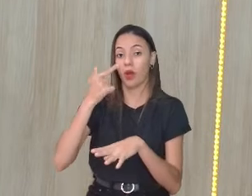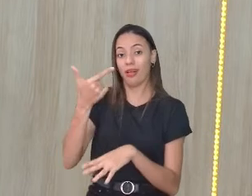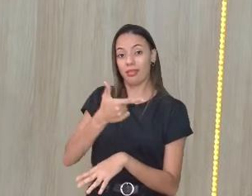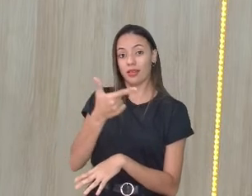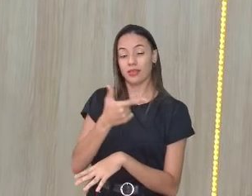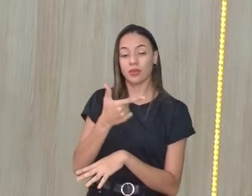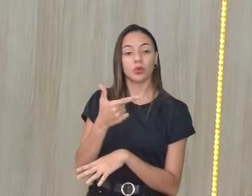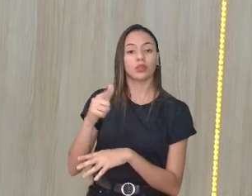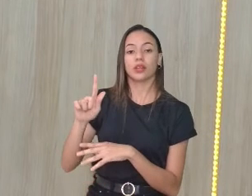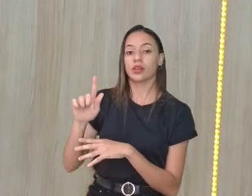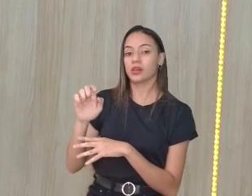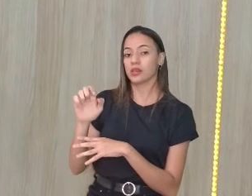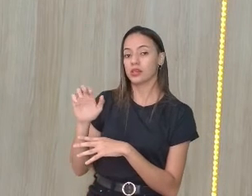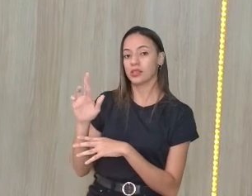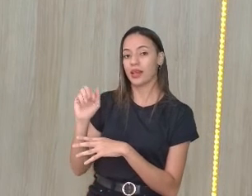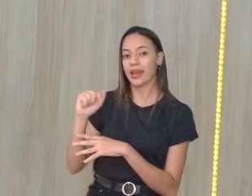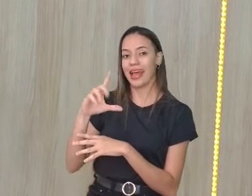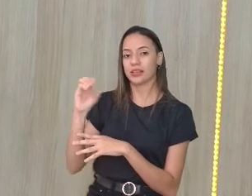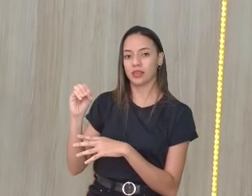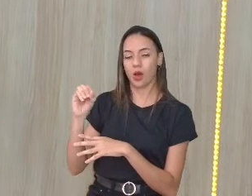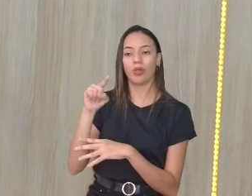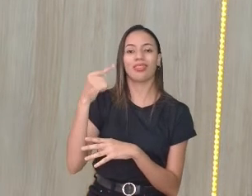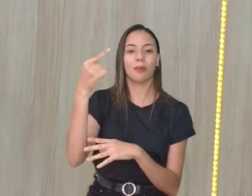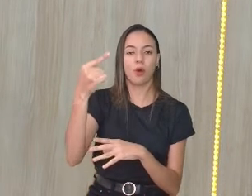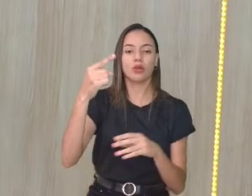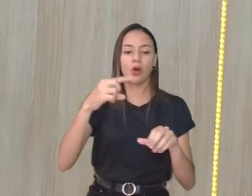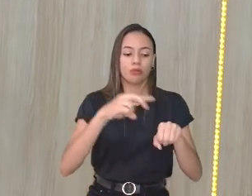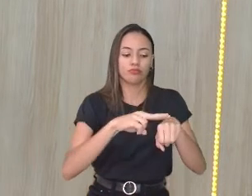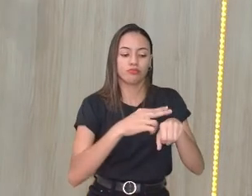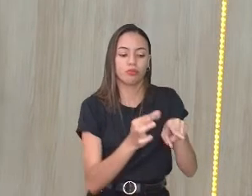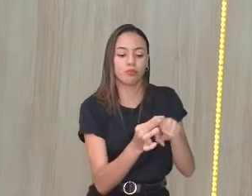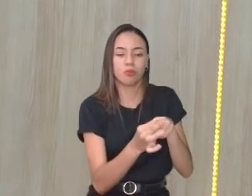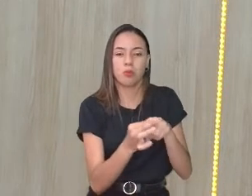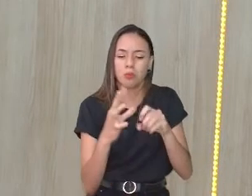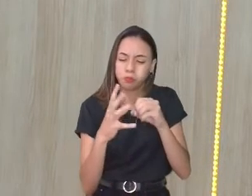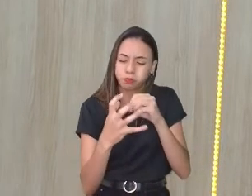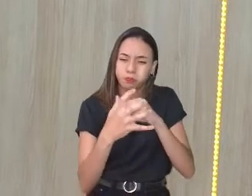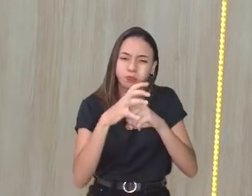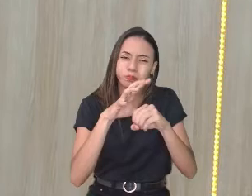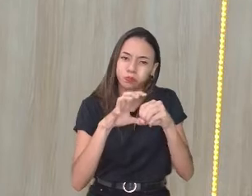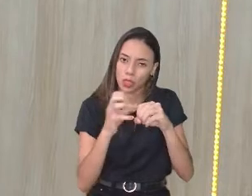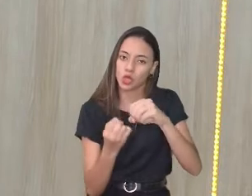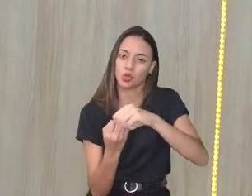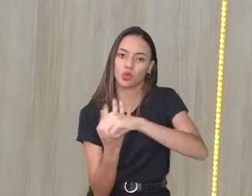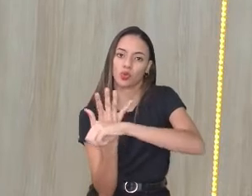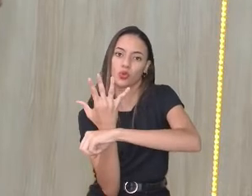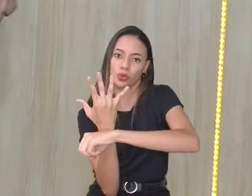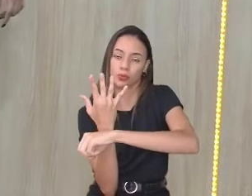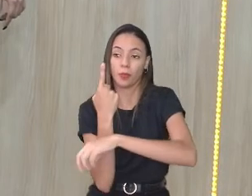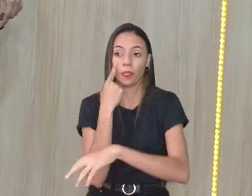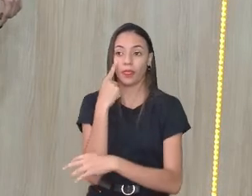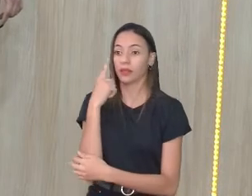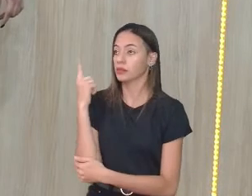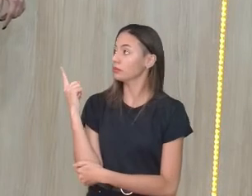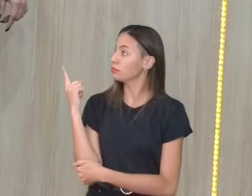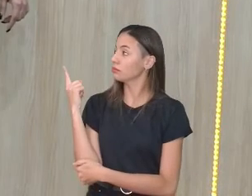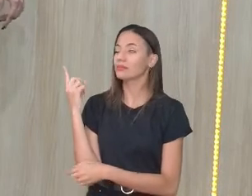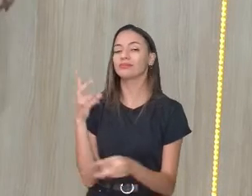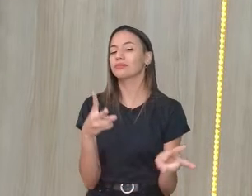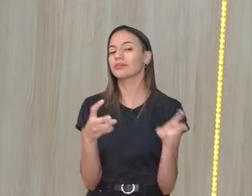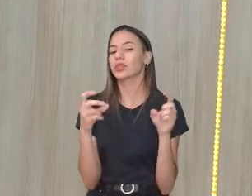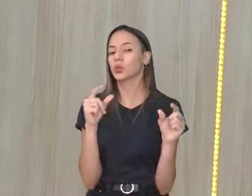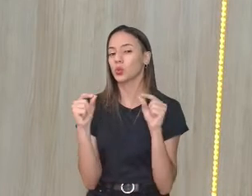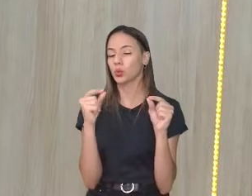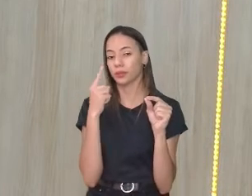geração somente, é que a rugosa veio aparecer. Certo? Nesse caso aí, ó, o que a gente percebe,